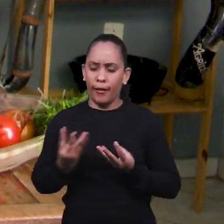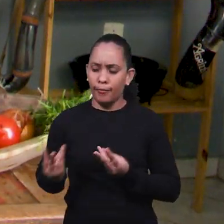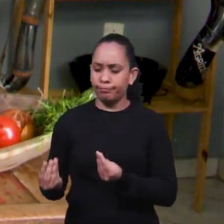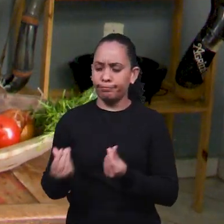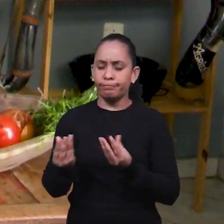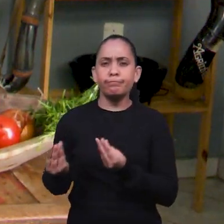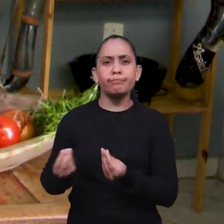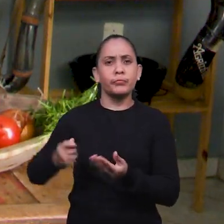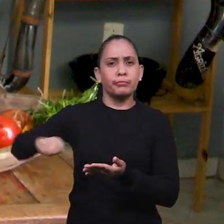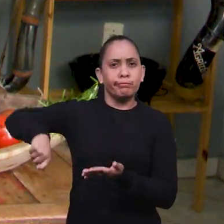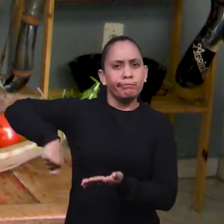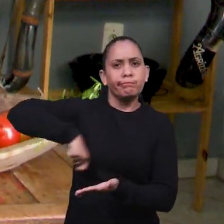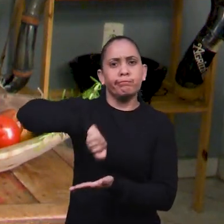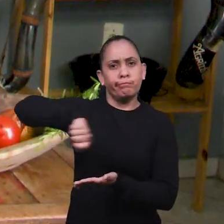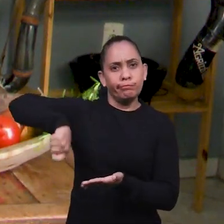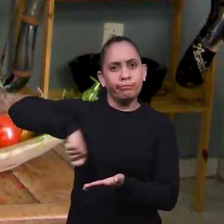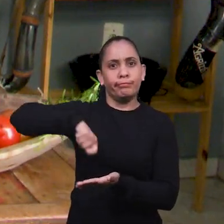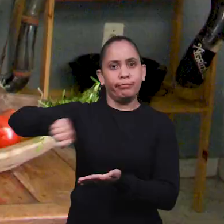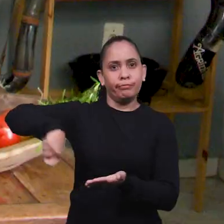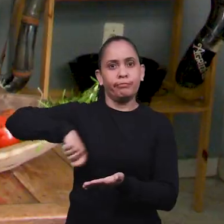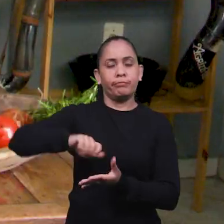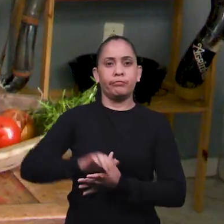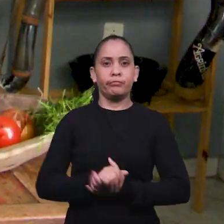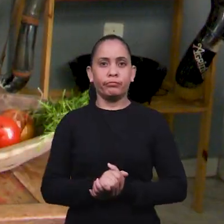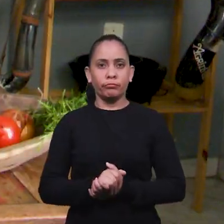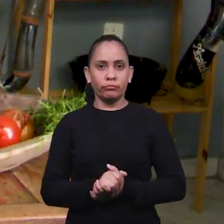a consistência Vai dele, pegar a né? consistência dele.